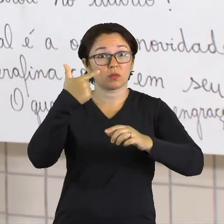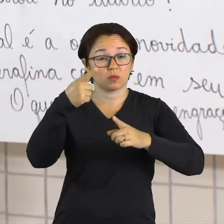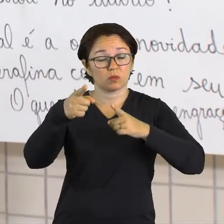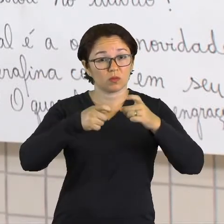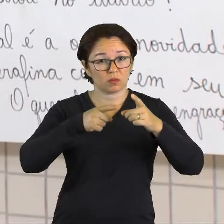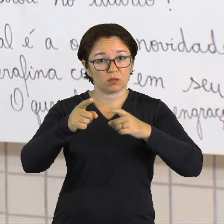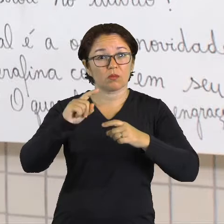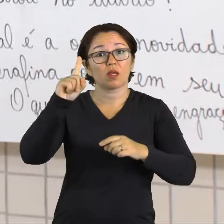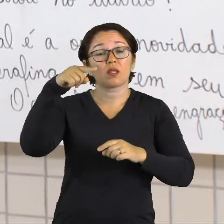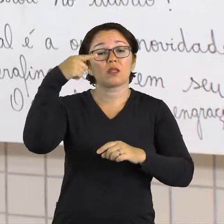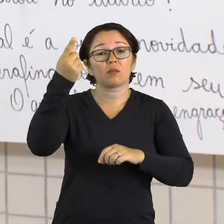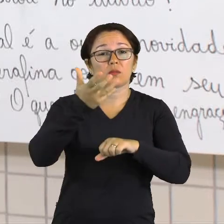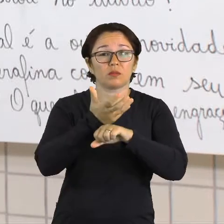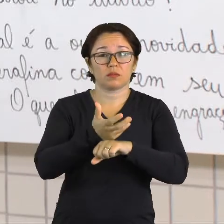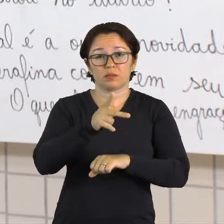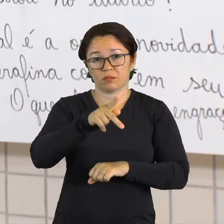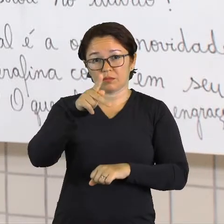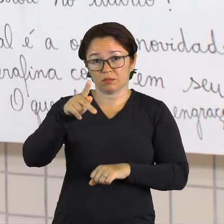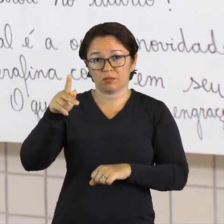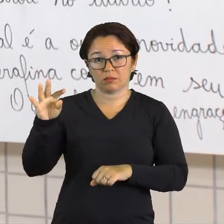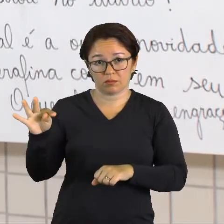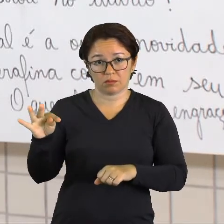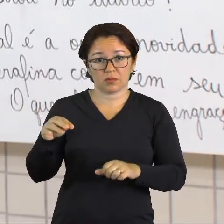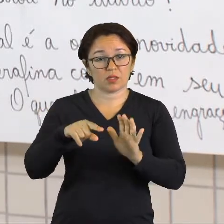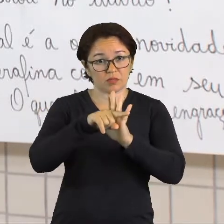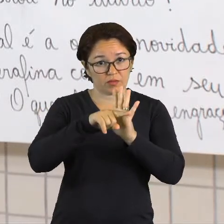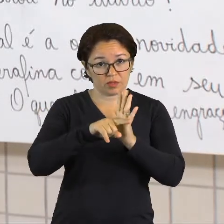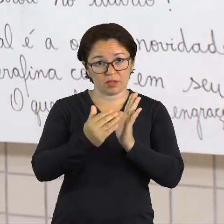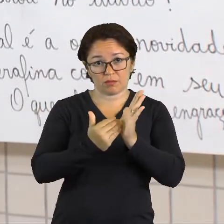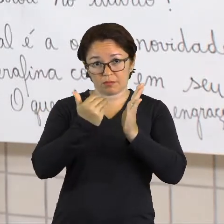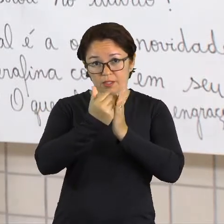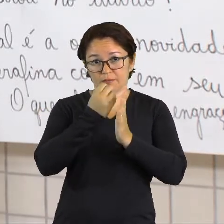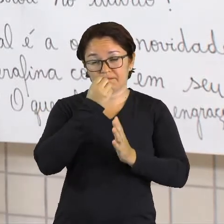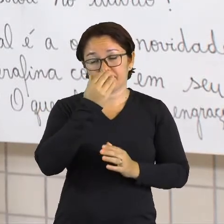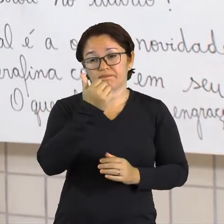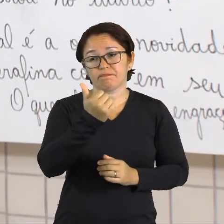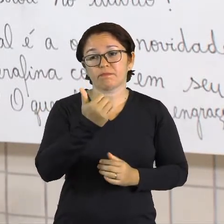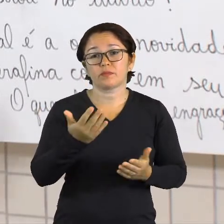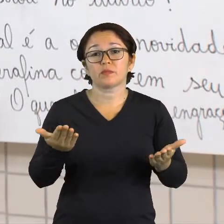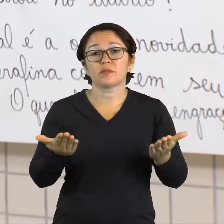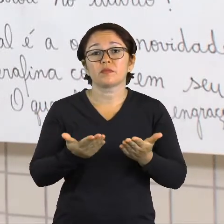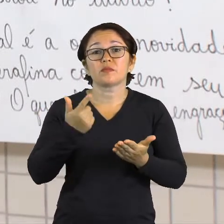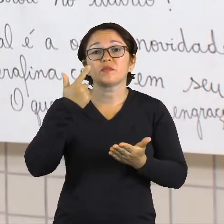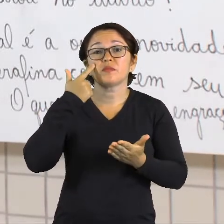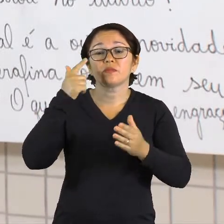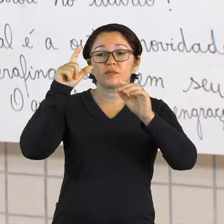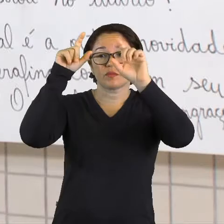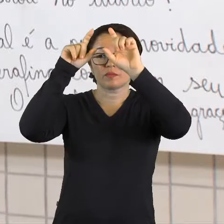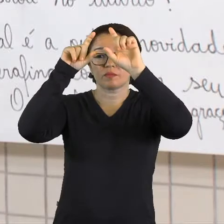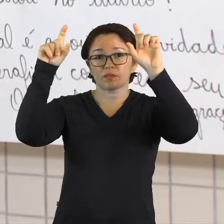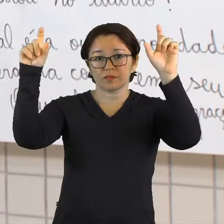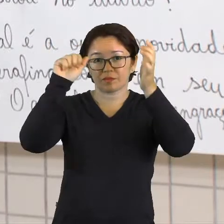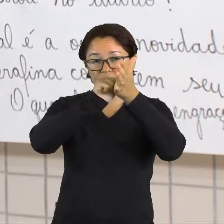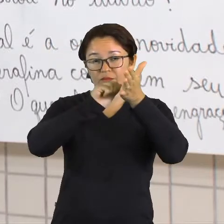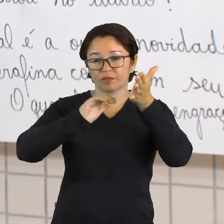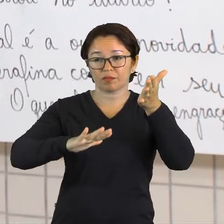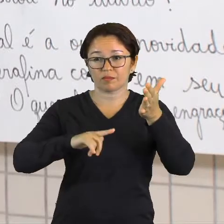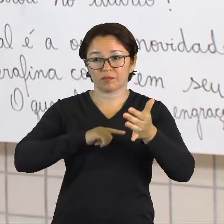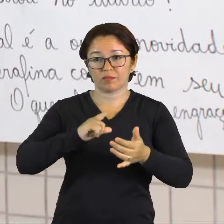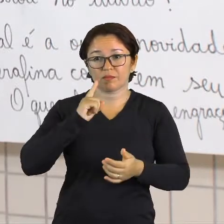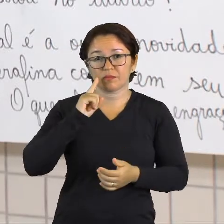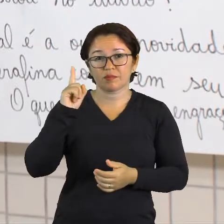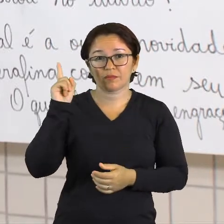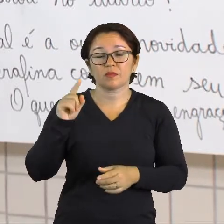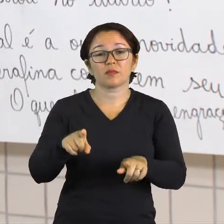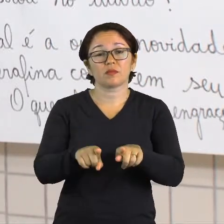aula de PPT, certo? Agora, vejamos algumas questões que estão aqui no quadro e que tem lá no